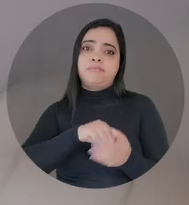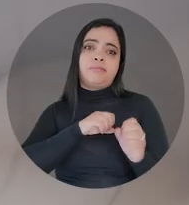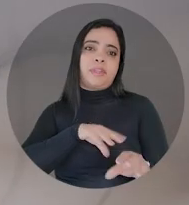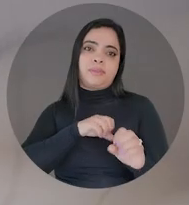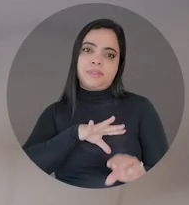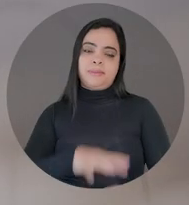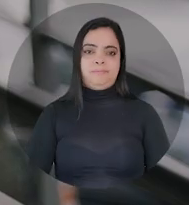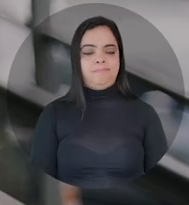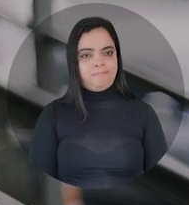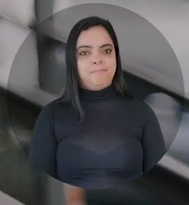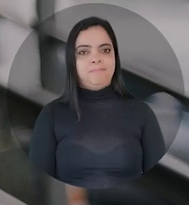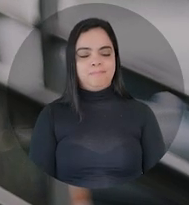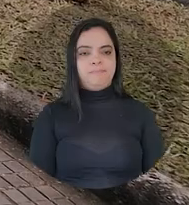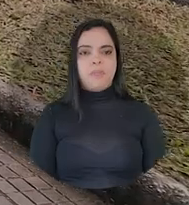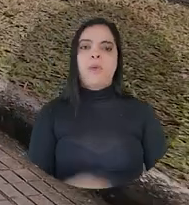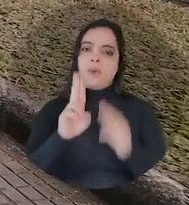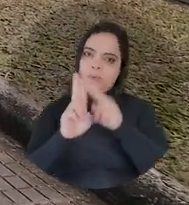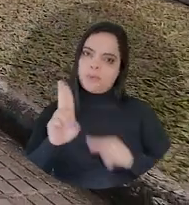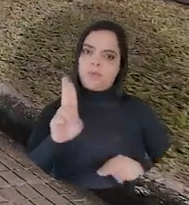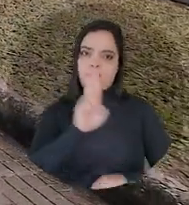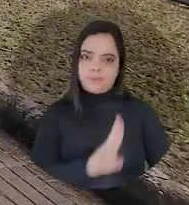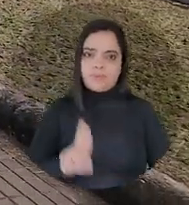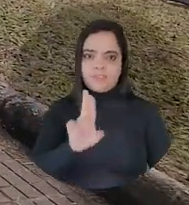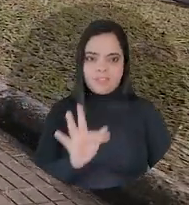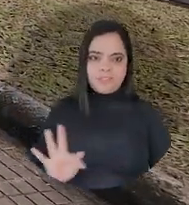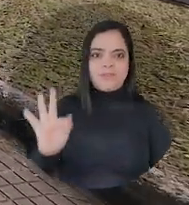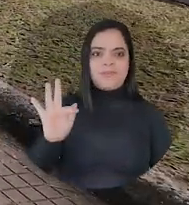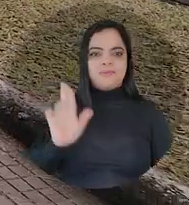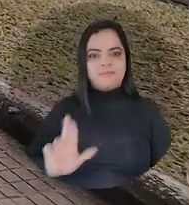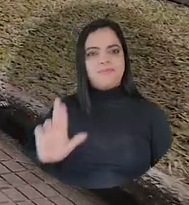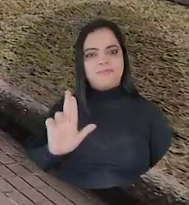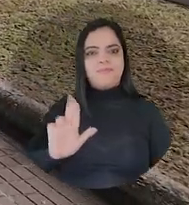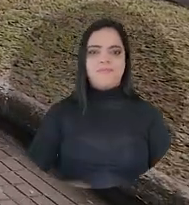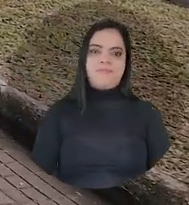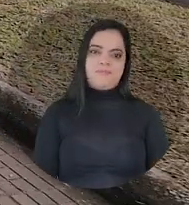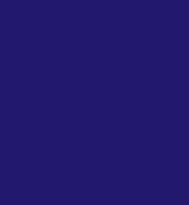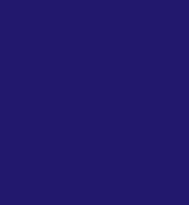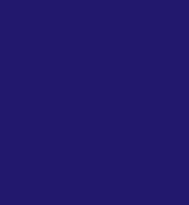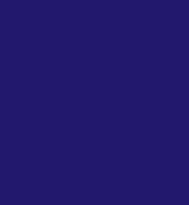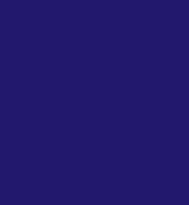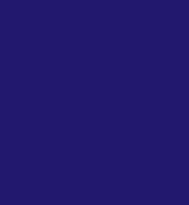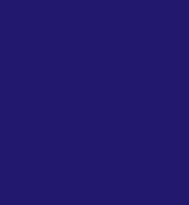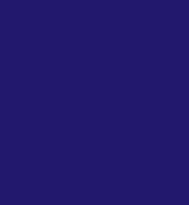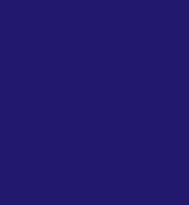sem educação. UFO, Universidade Federal de Uberlândia.